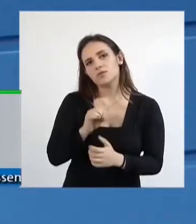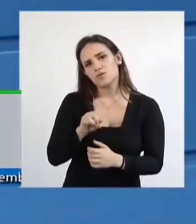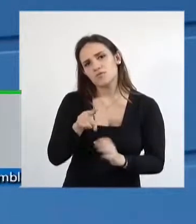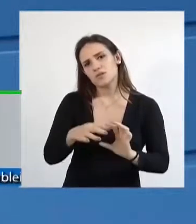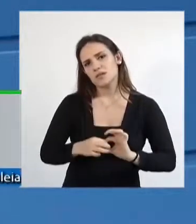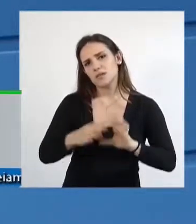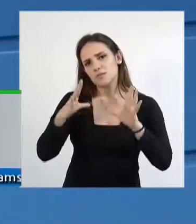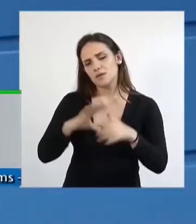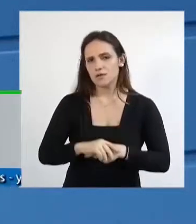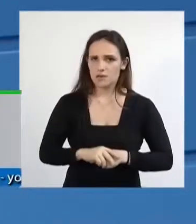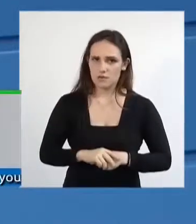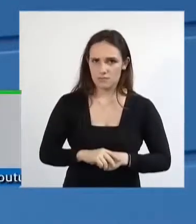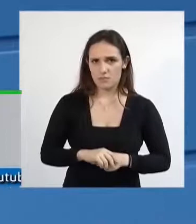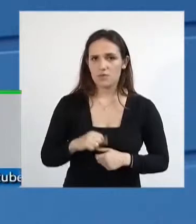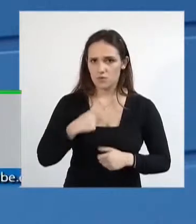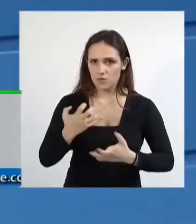permite.